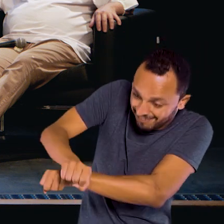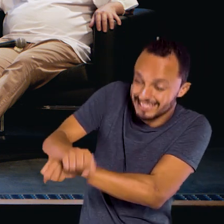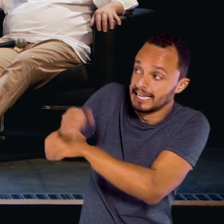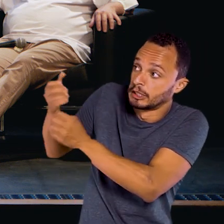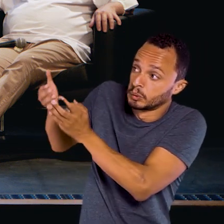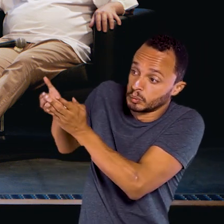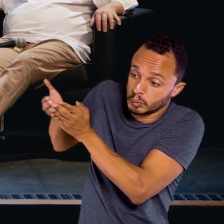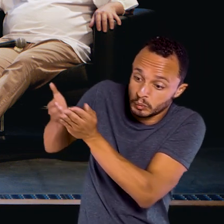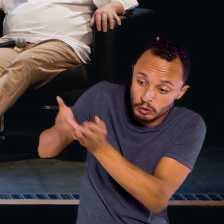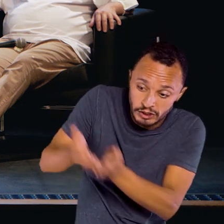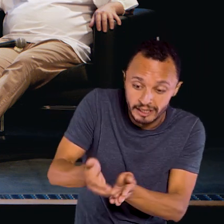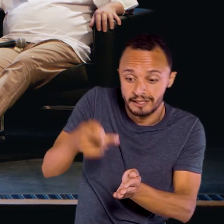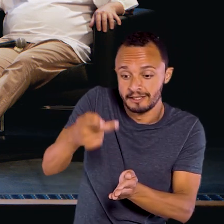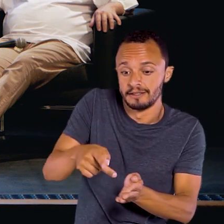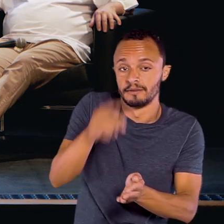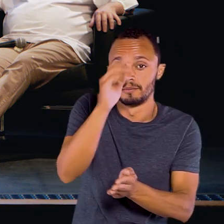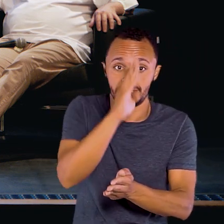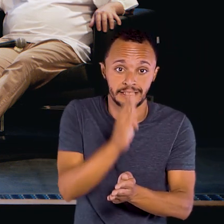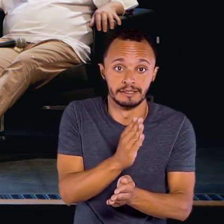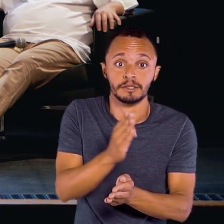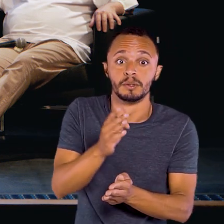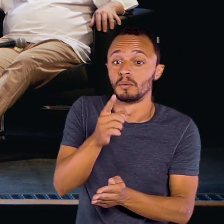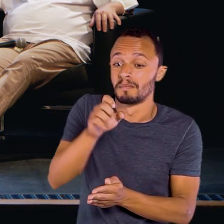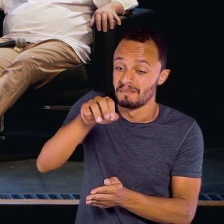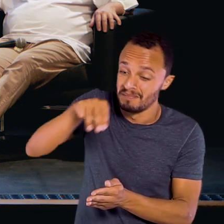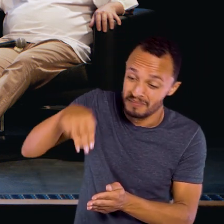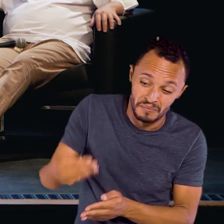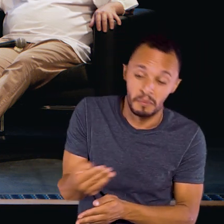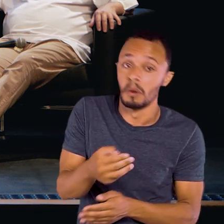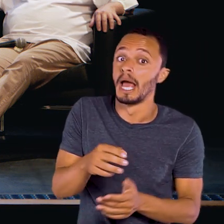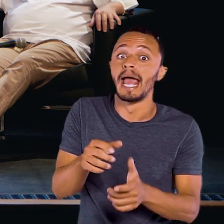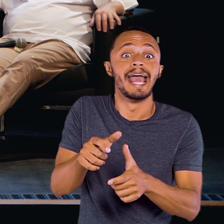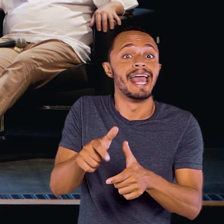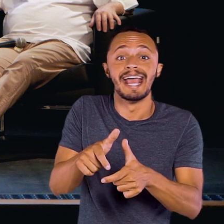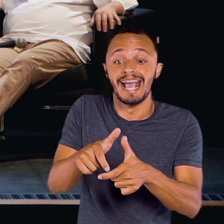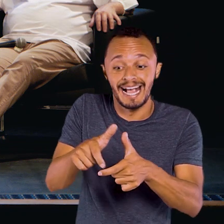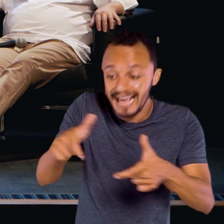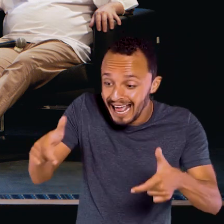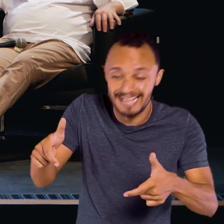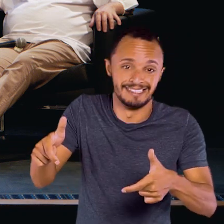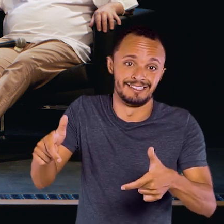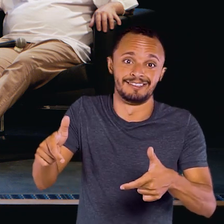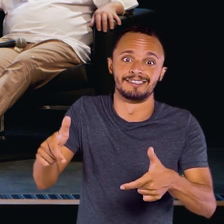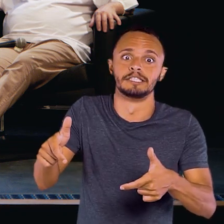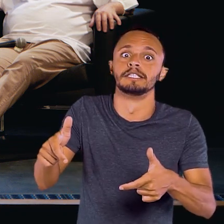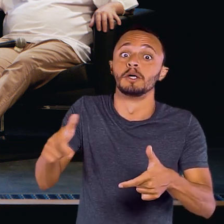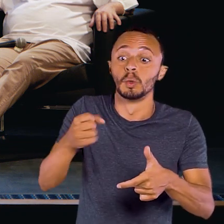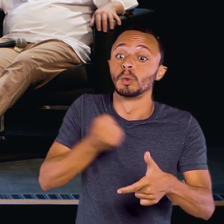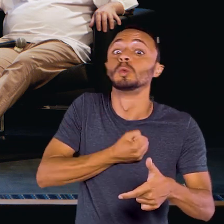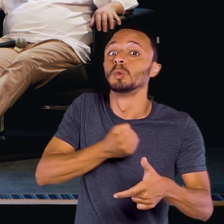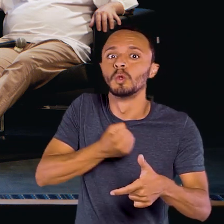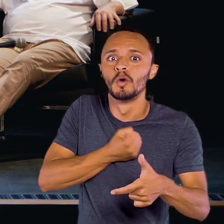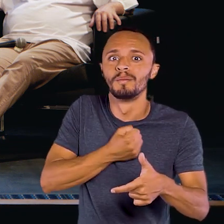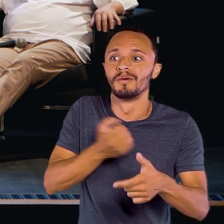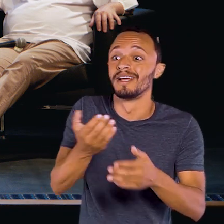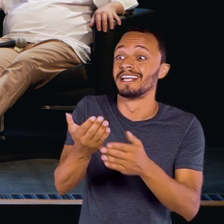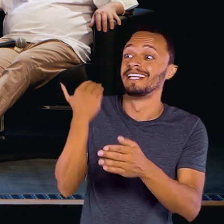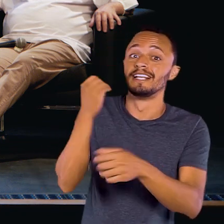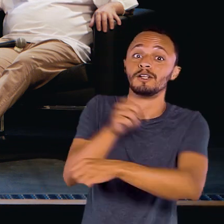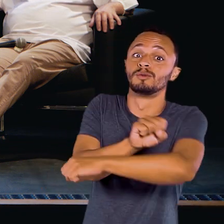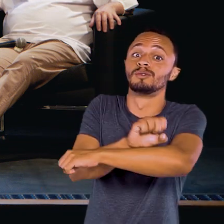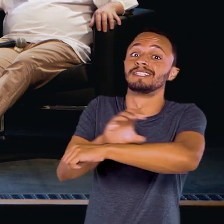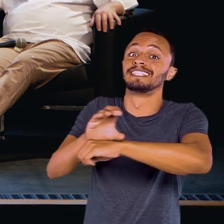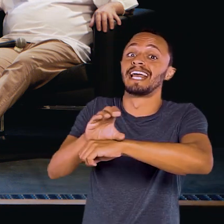grande. 1 milhão de pessoas é muita gente hoje. Quanto mais no início do século XIX, né? No final do século XVIII, sei lá,